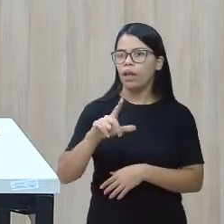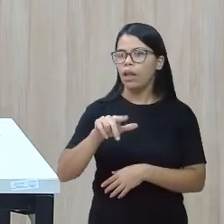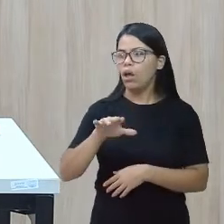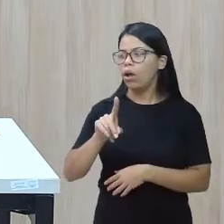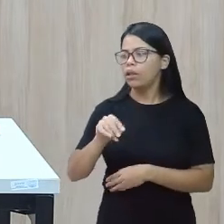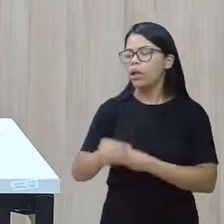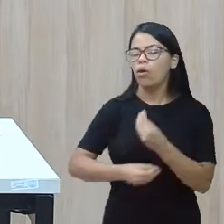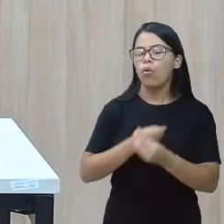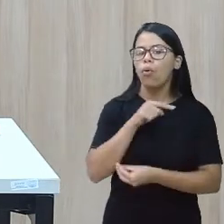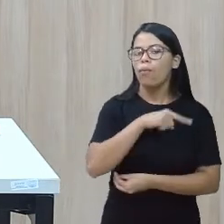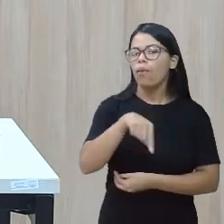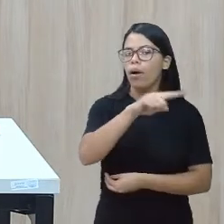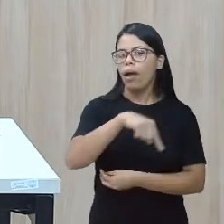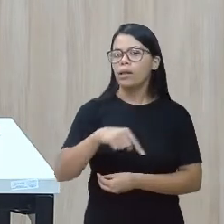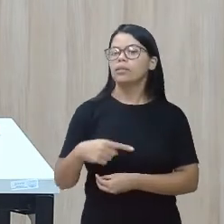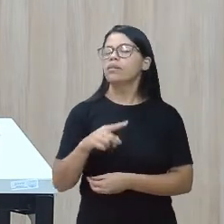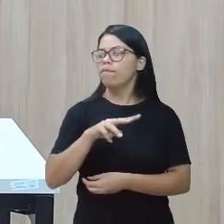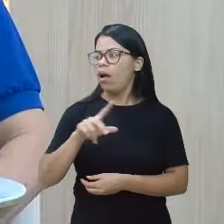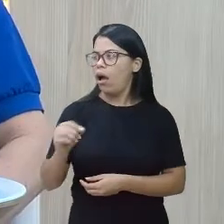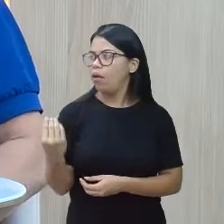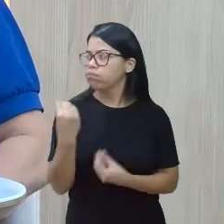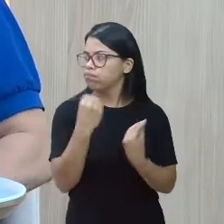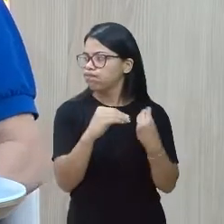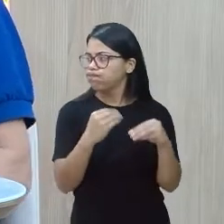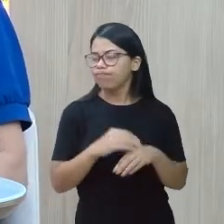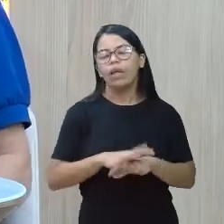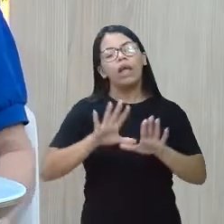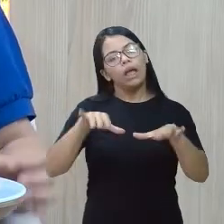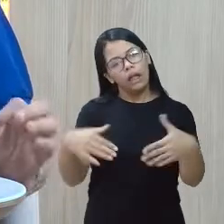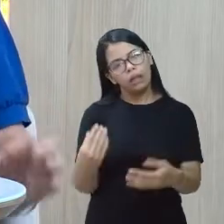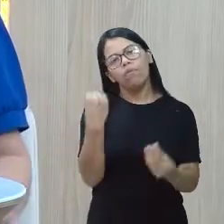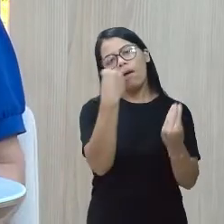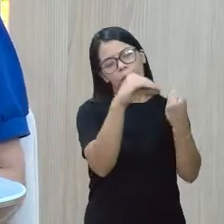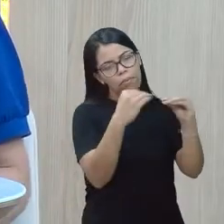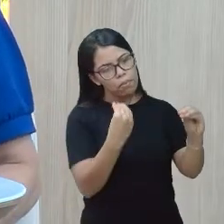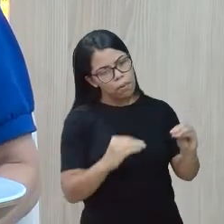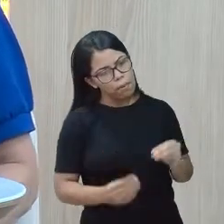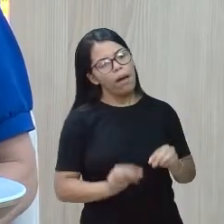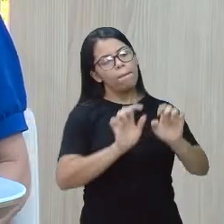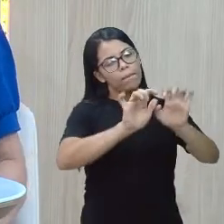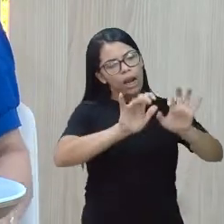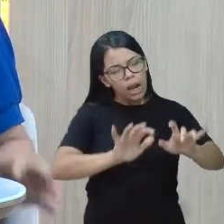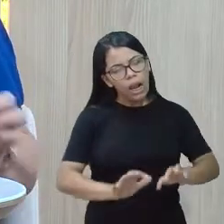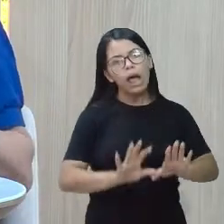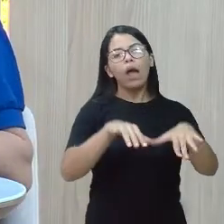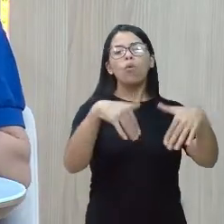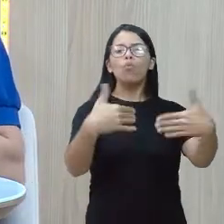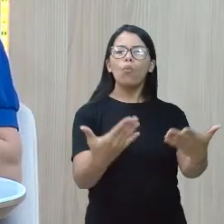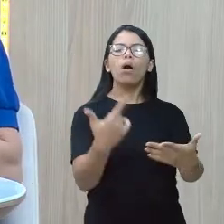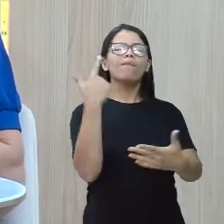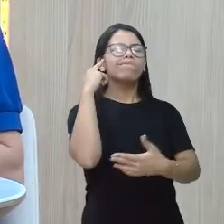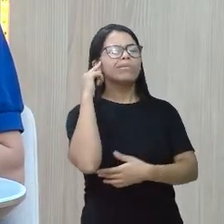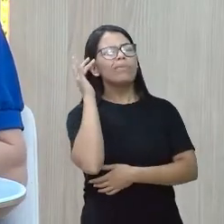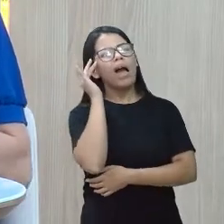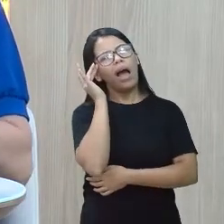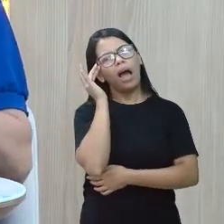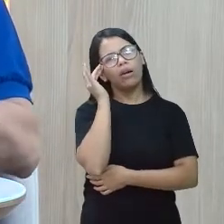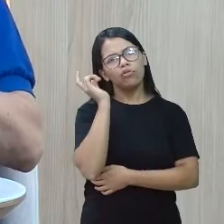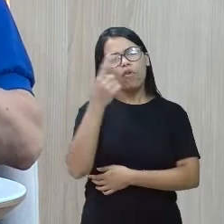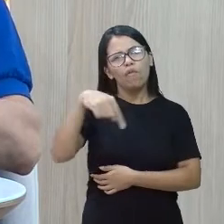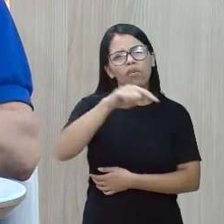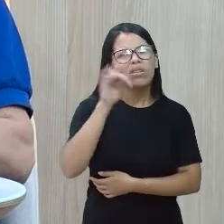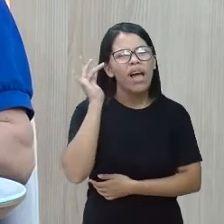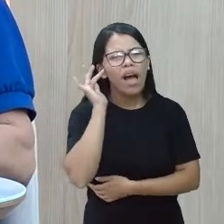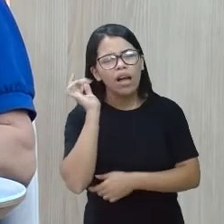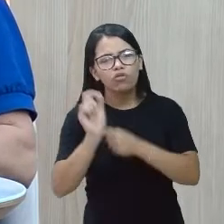eles vão colocar aí? Passa para a gente. Eles aí vão colocar, escrevendo aí o que eles acham, qual é a função do sistema respiratório.